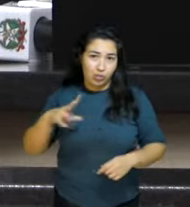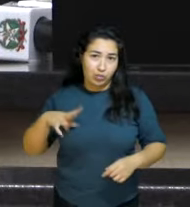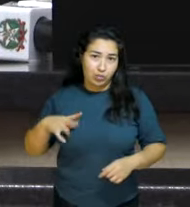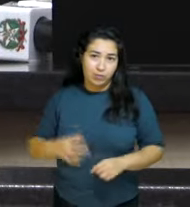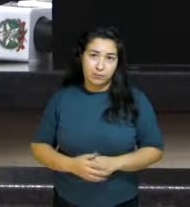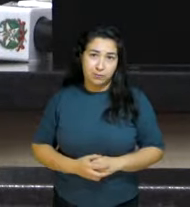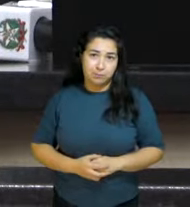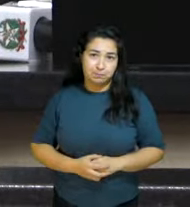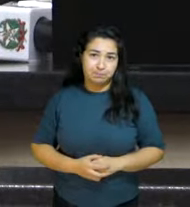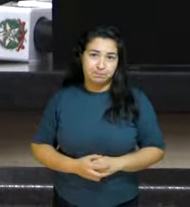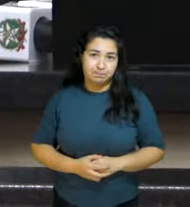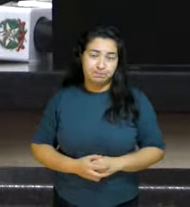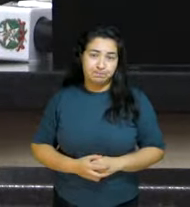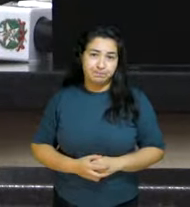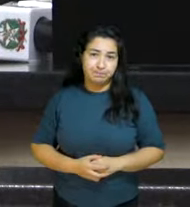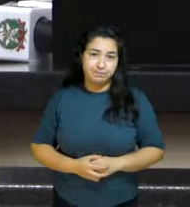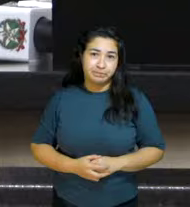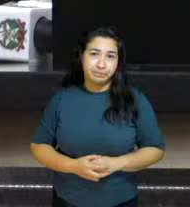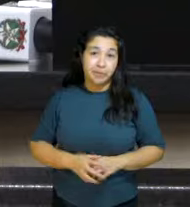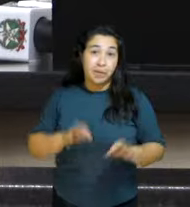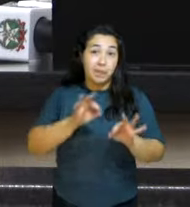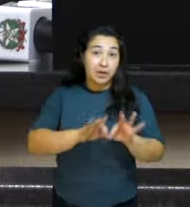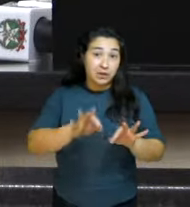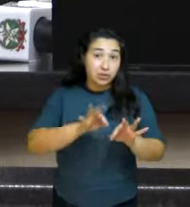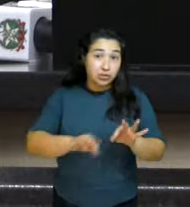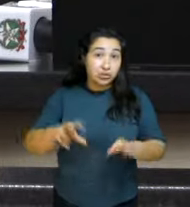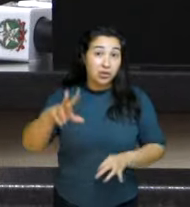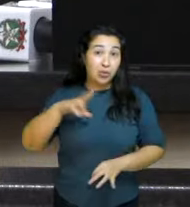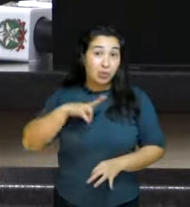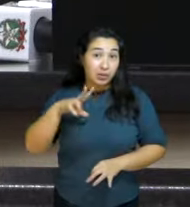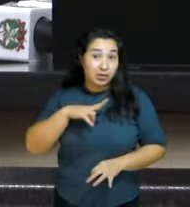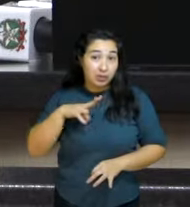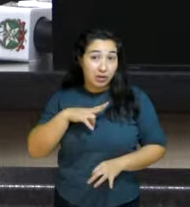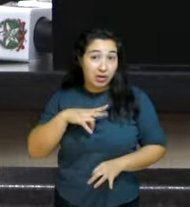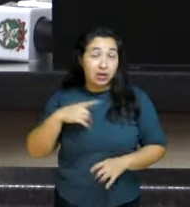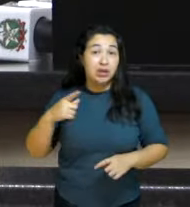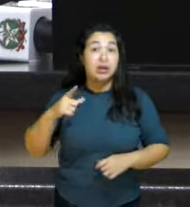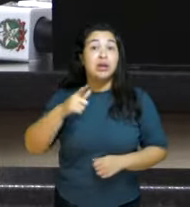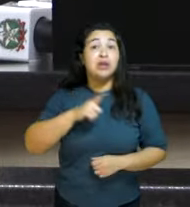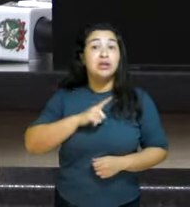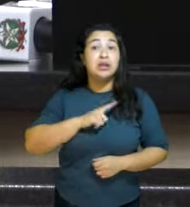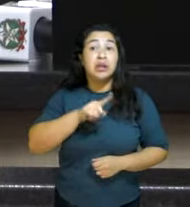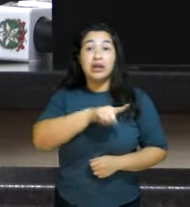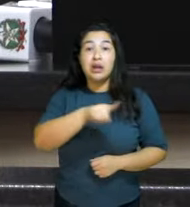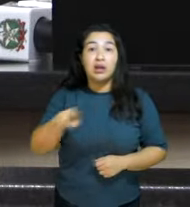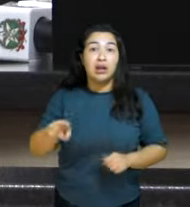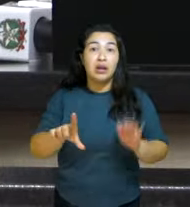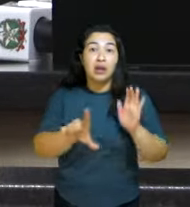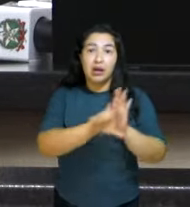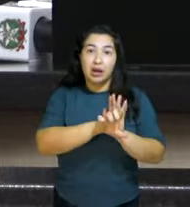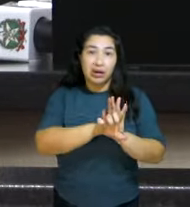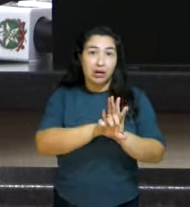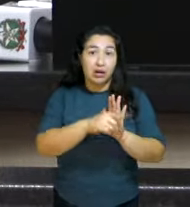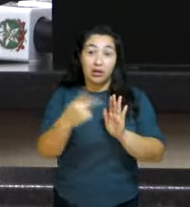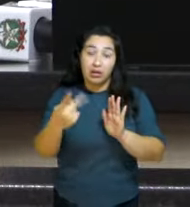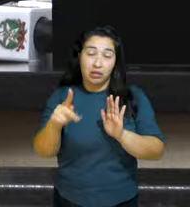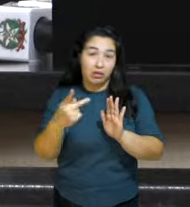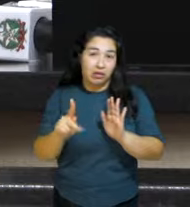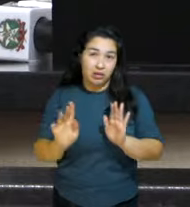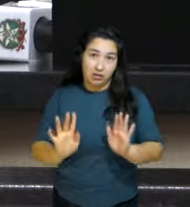das federações. São instituições privadas que têm uma legislação que as regulamenta e que faz com